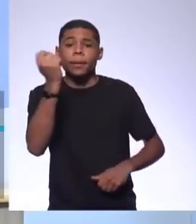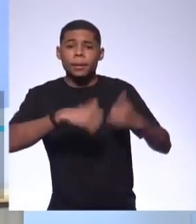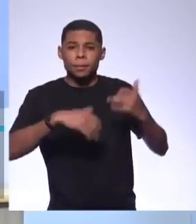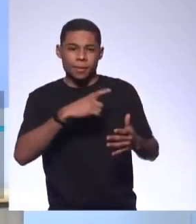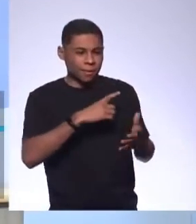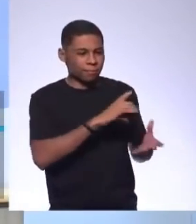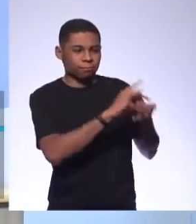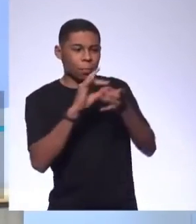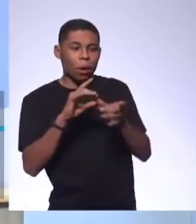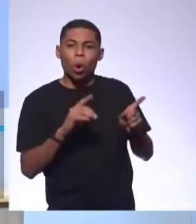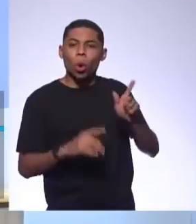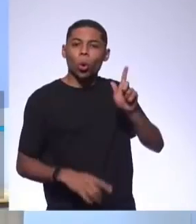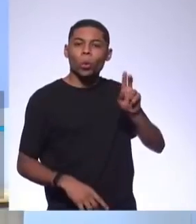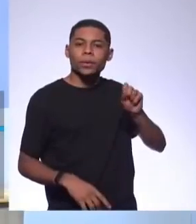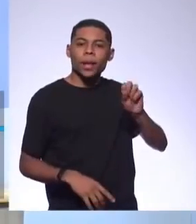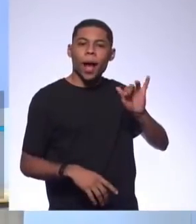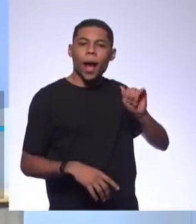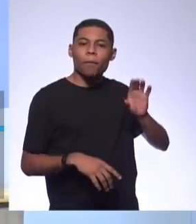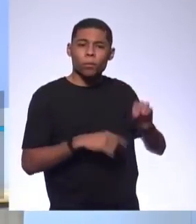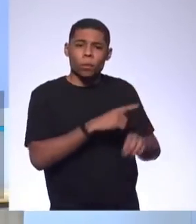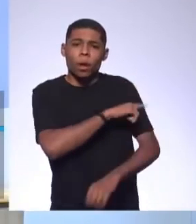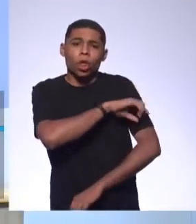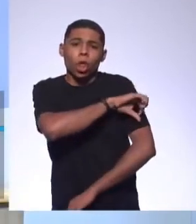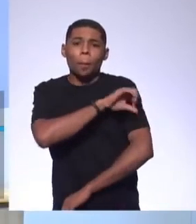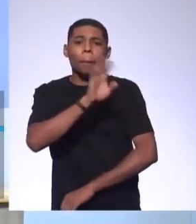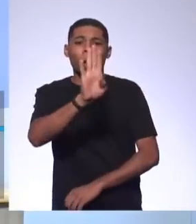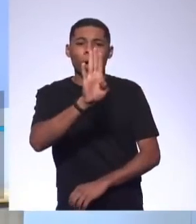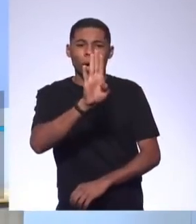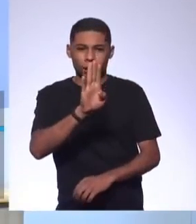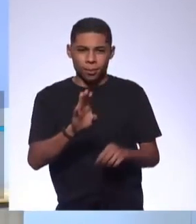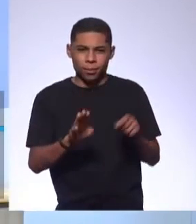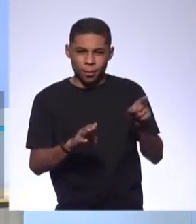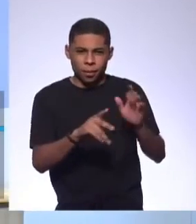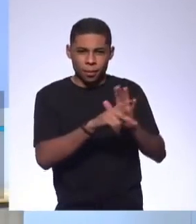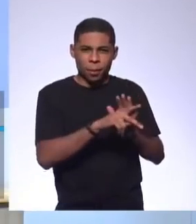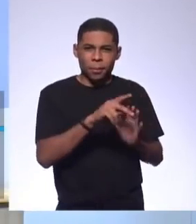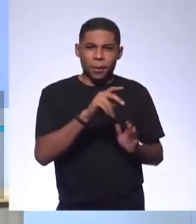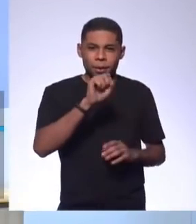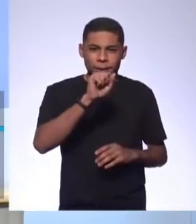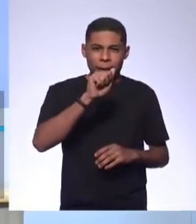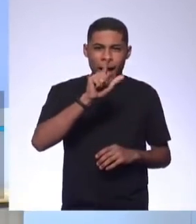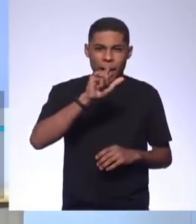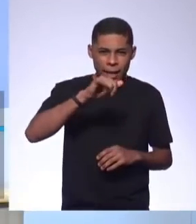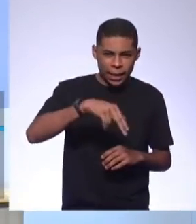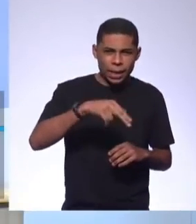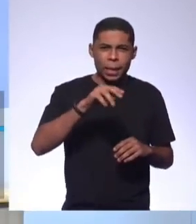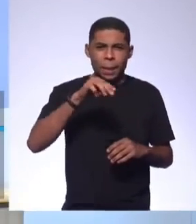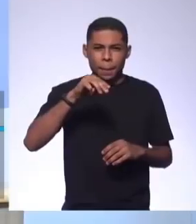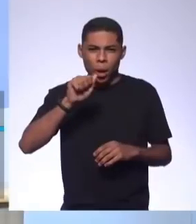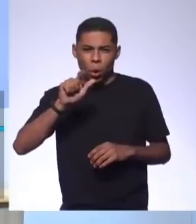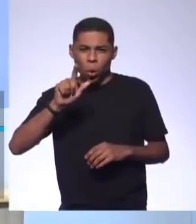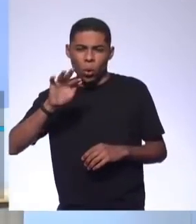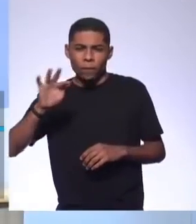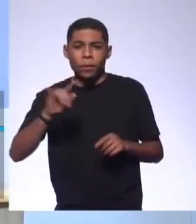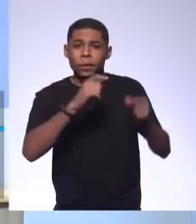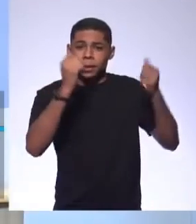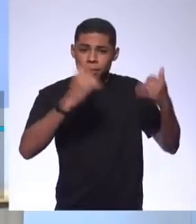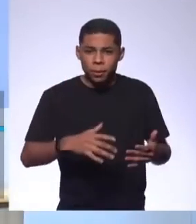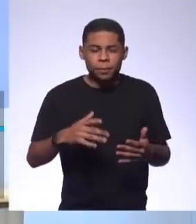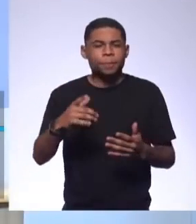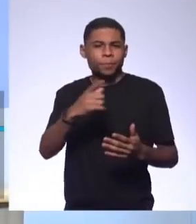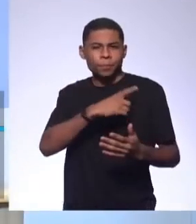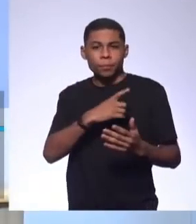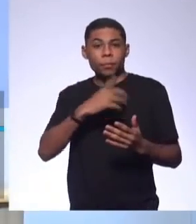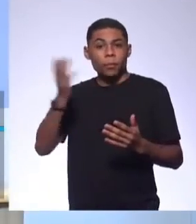do Gustavo, do nono B, né, de Salim Faramaluf, né, e diz o atentado de Sarajevo.